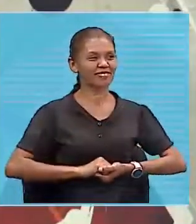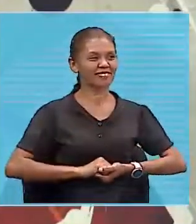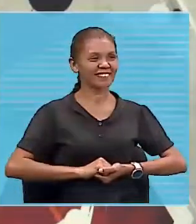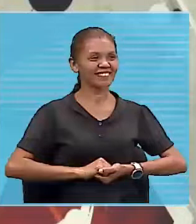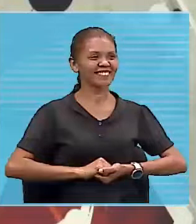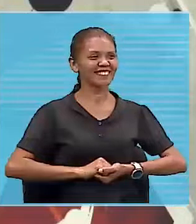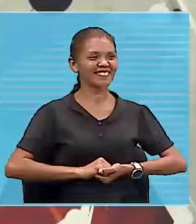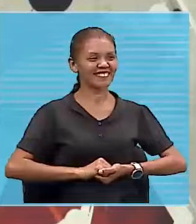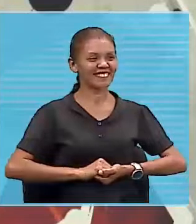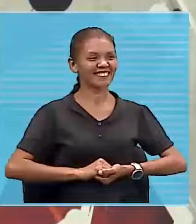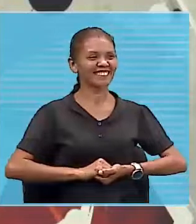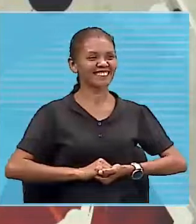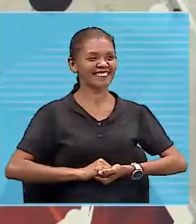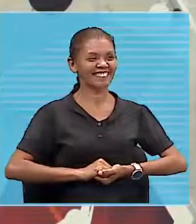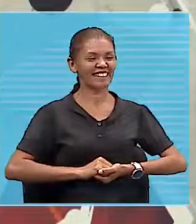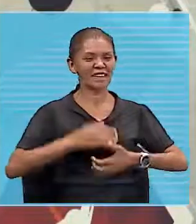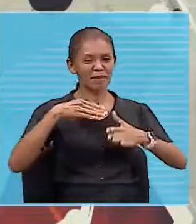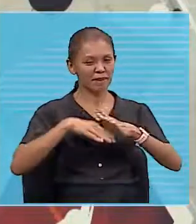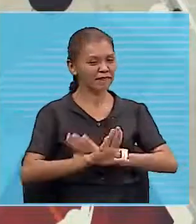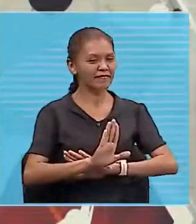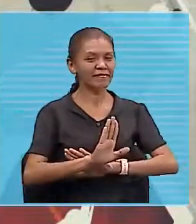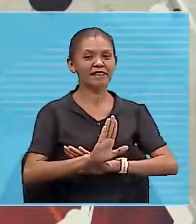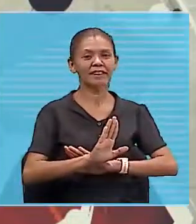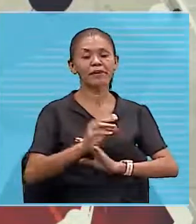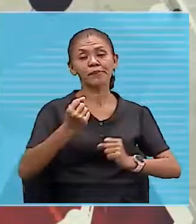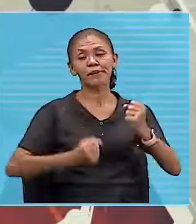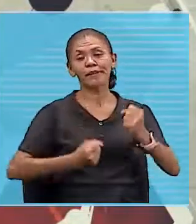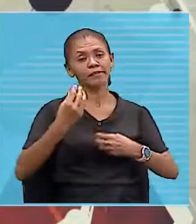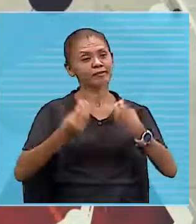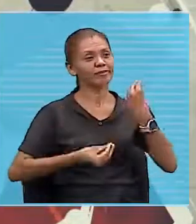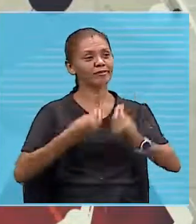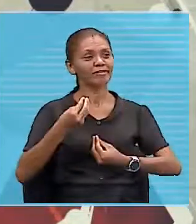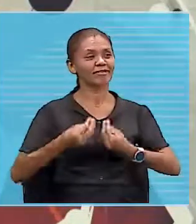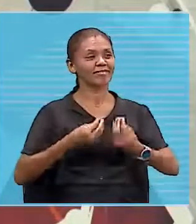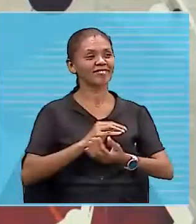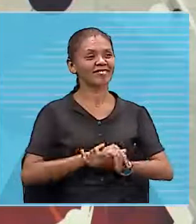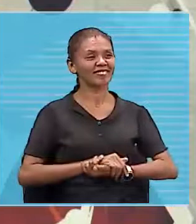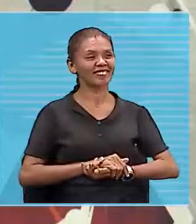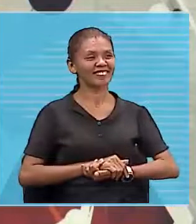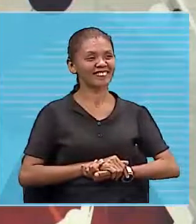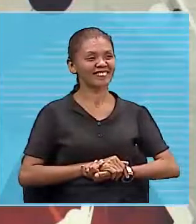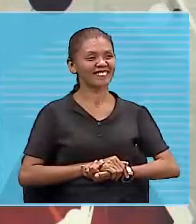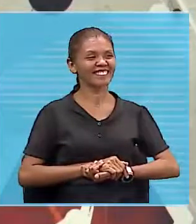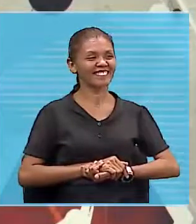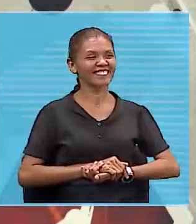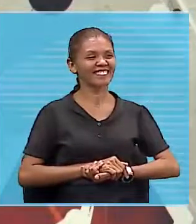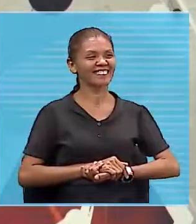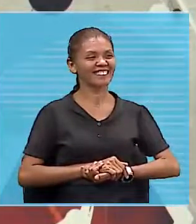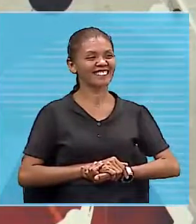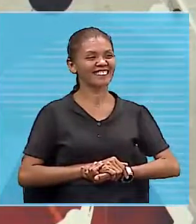meu amigo nós bota esse carro na garagem a garagem Estreita isso agora meu irmão tá desligando o carro e botamos o carro bem direitinho lá